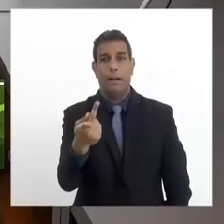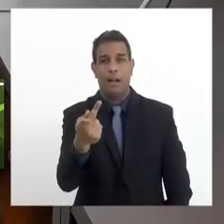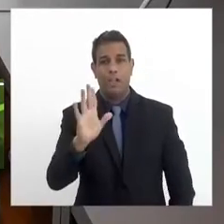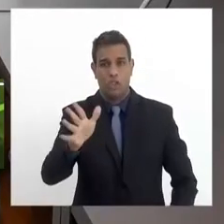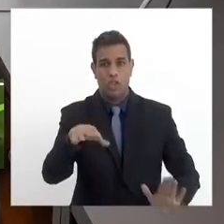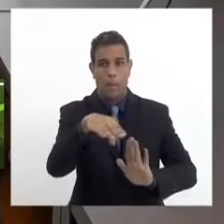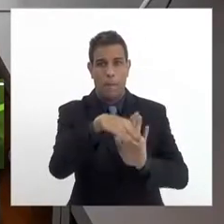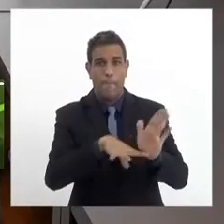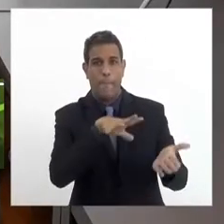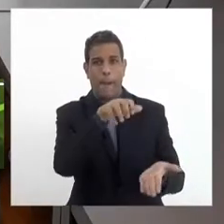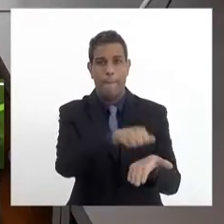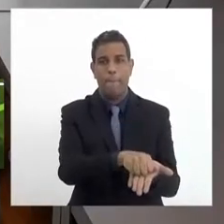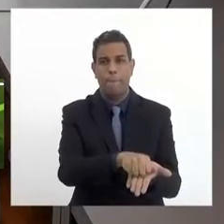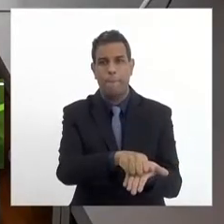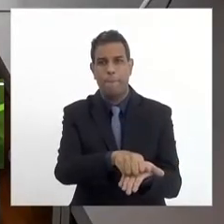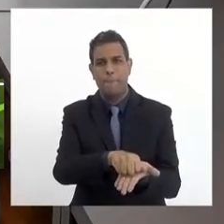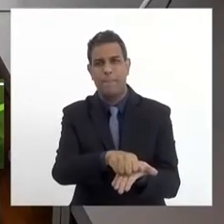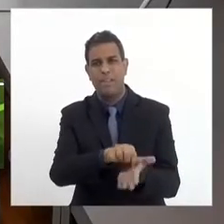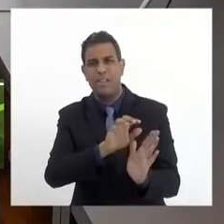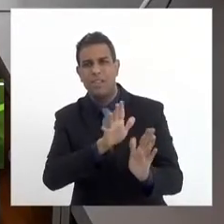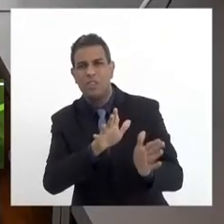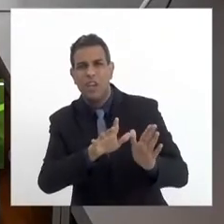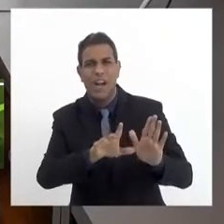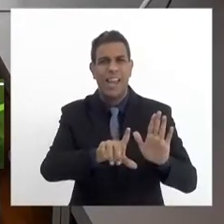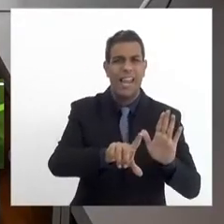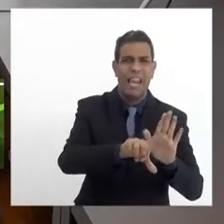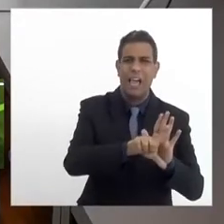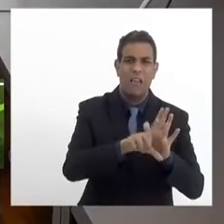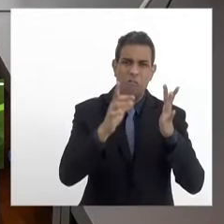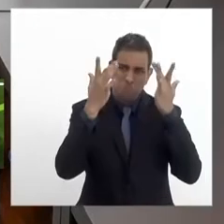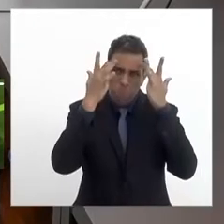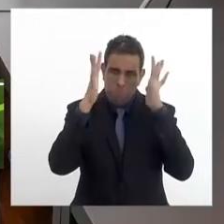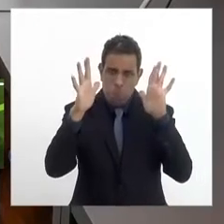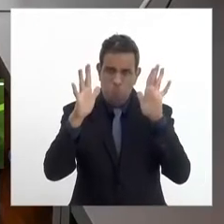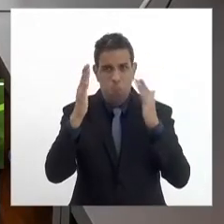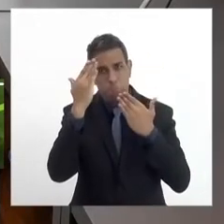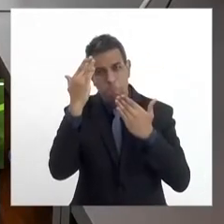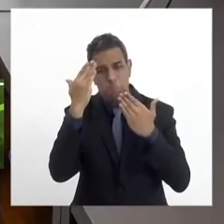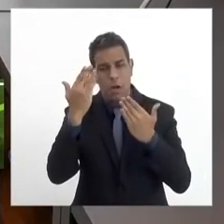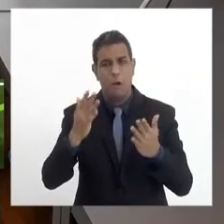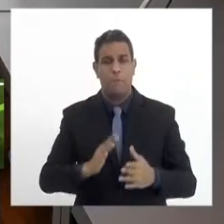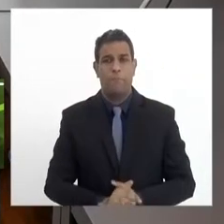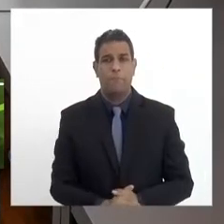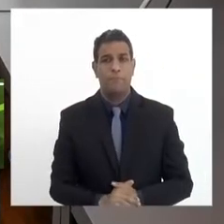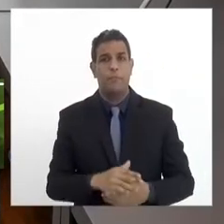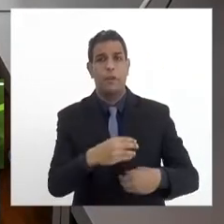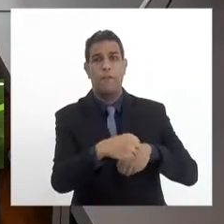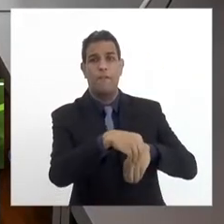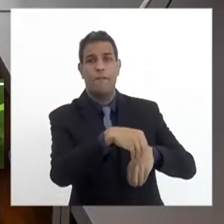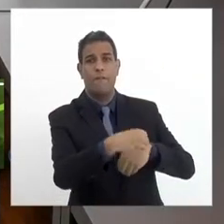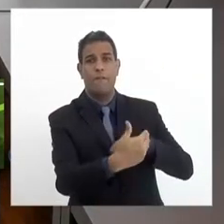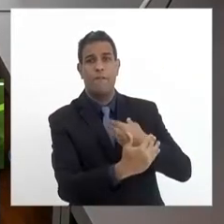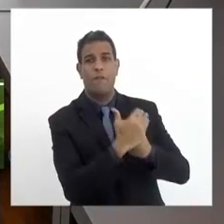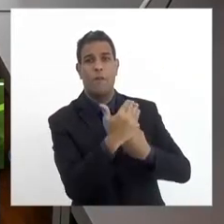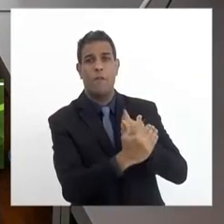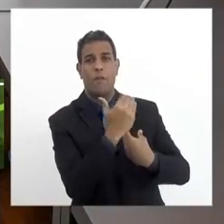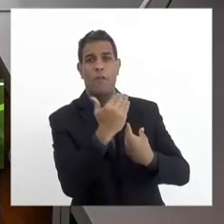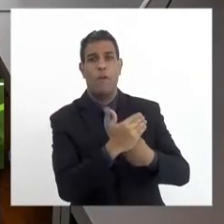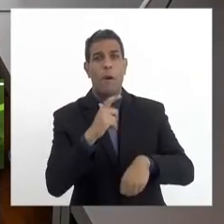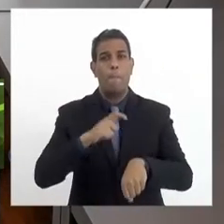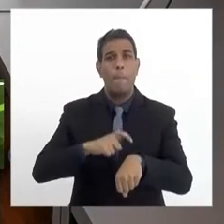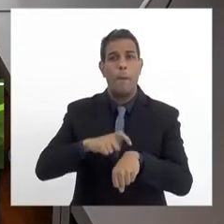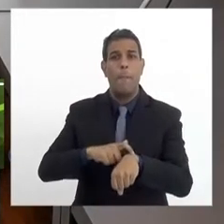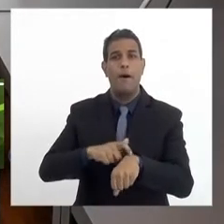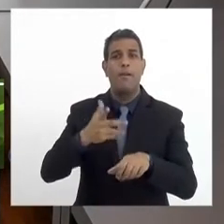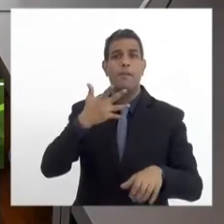tá. Isso é lei? Eu não sabia. Obrigado. Fui informado que é obrigatório no ato da matrícula